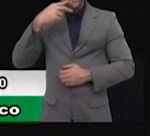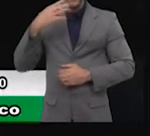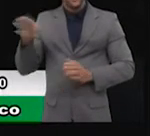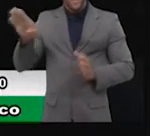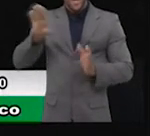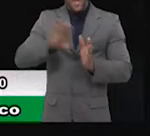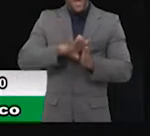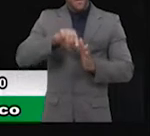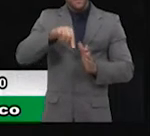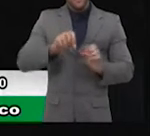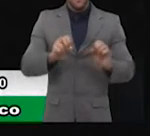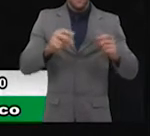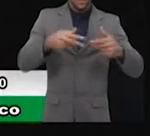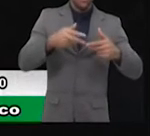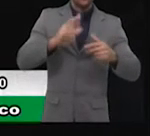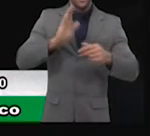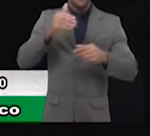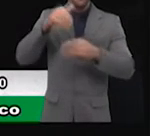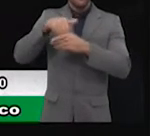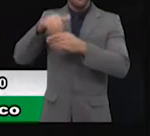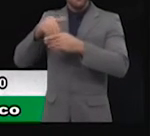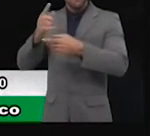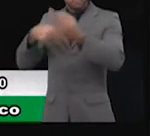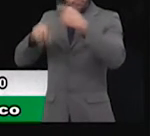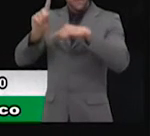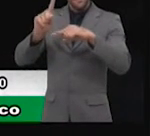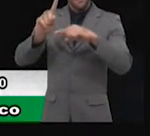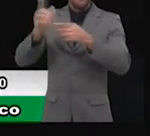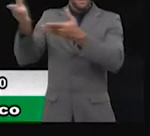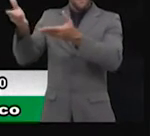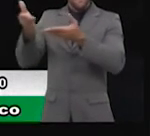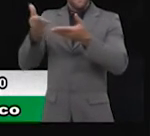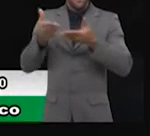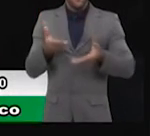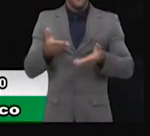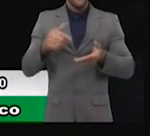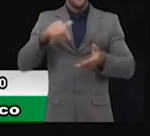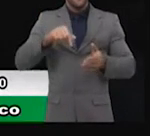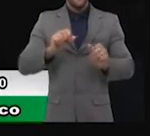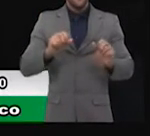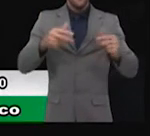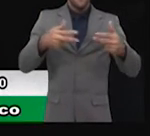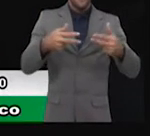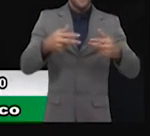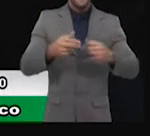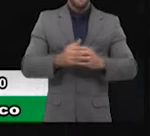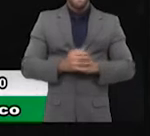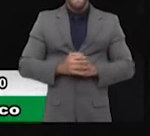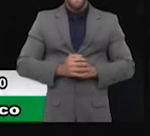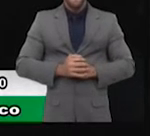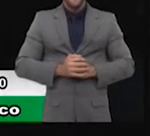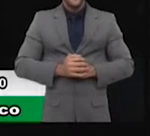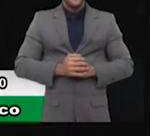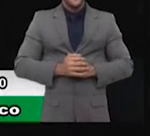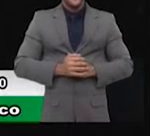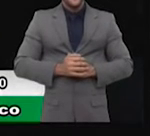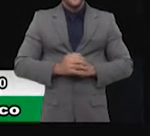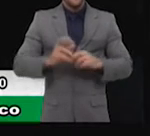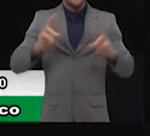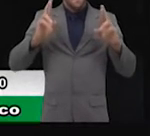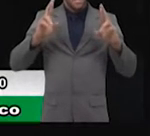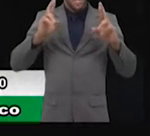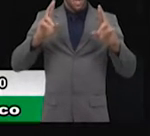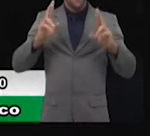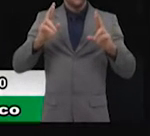foram eleitos, que sejam bem-vindos a essa casa, né? E que façam um